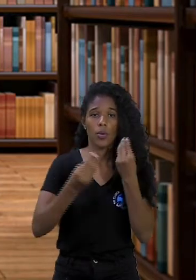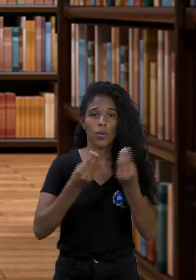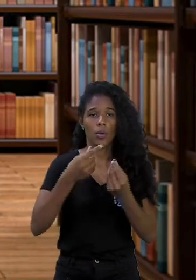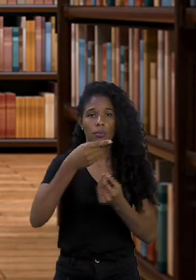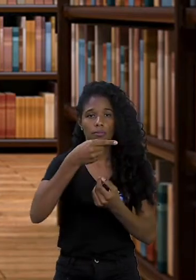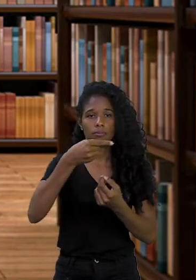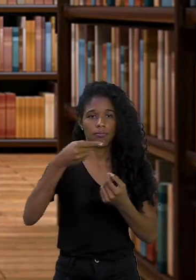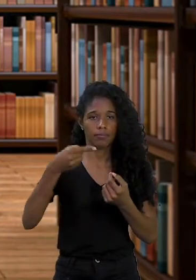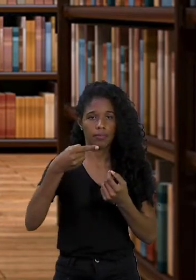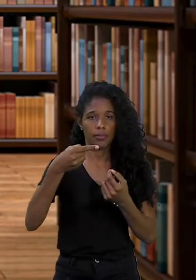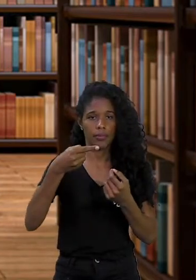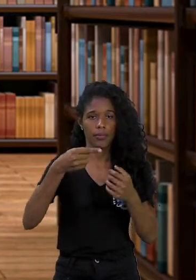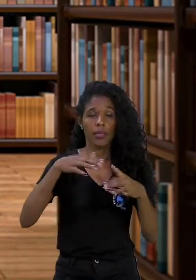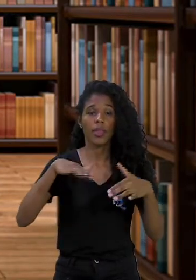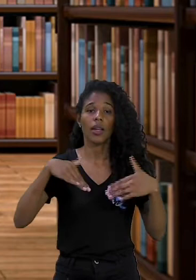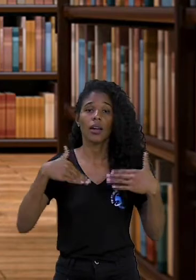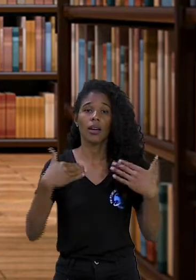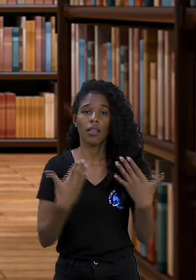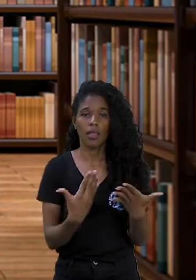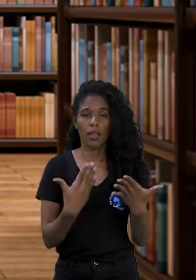subbibliotecário, quase não saiu.